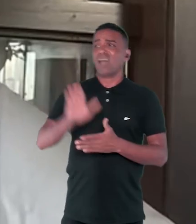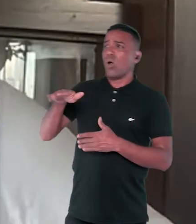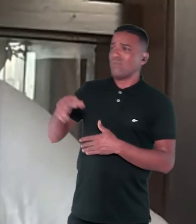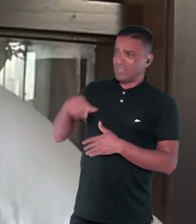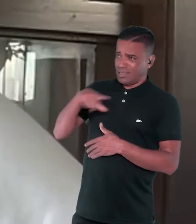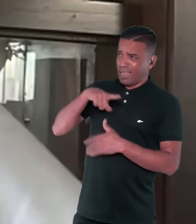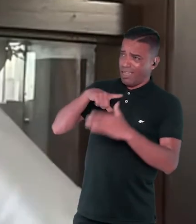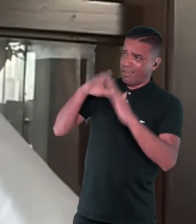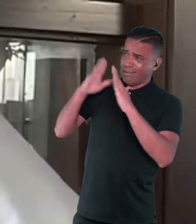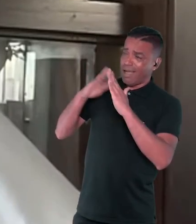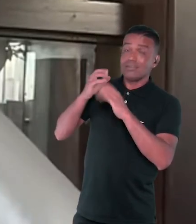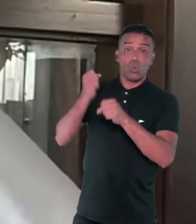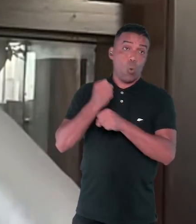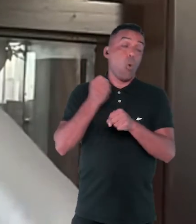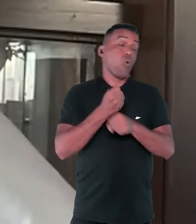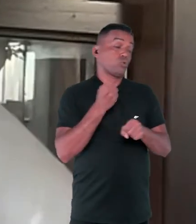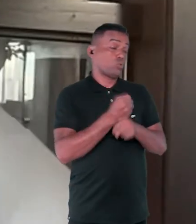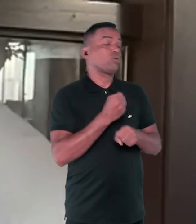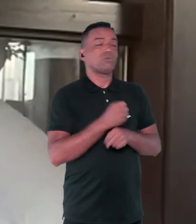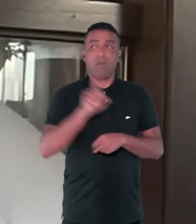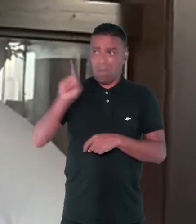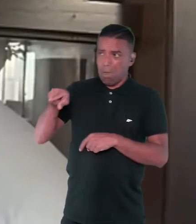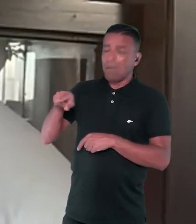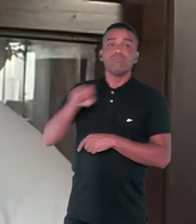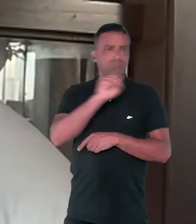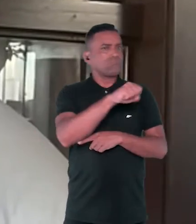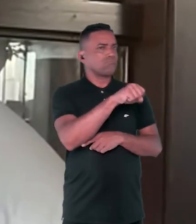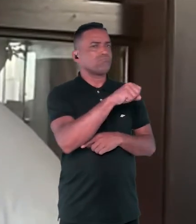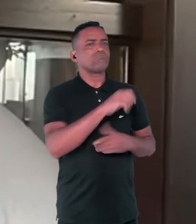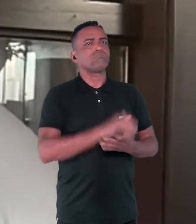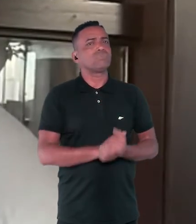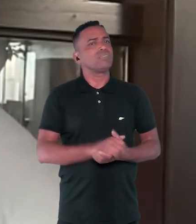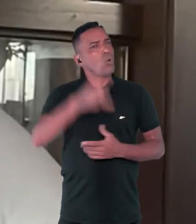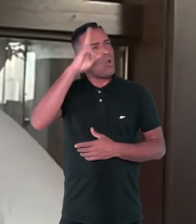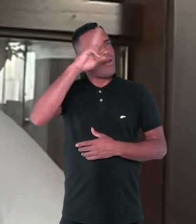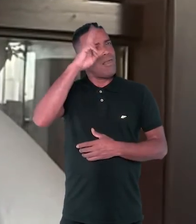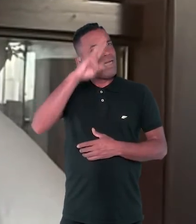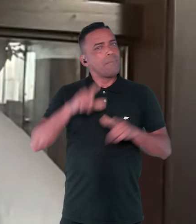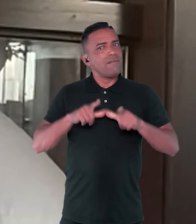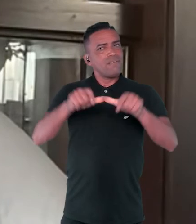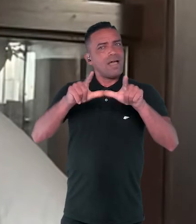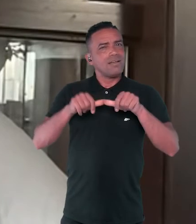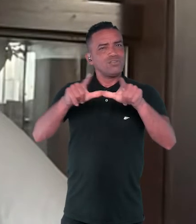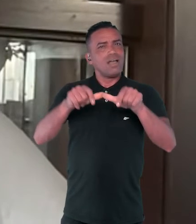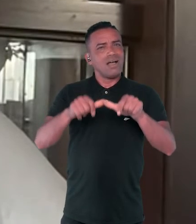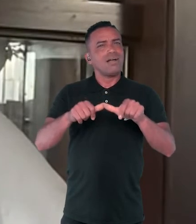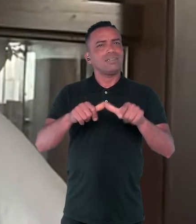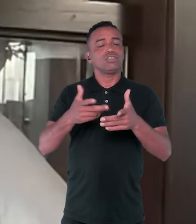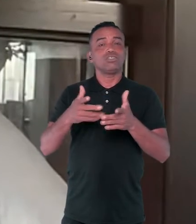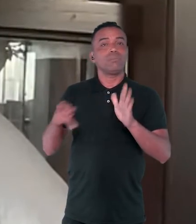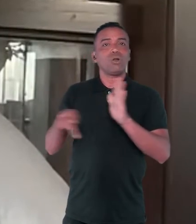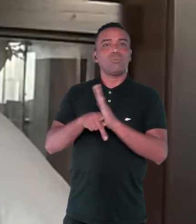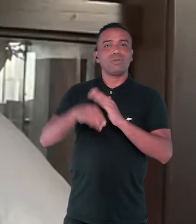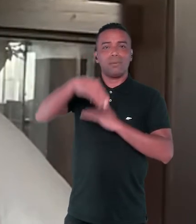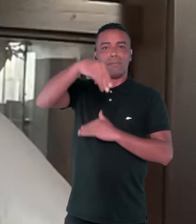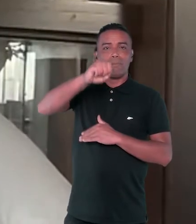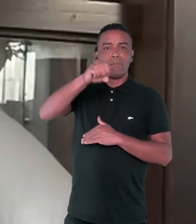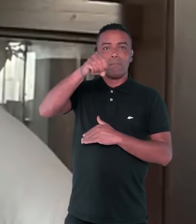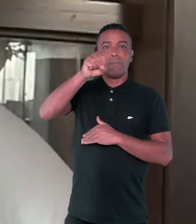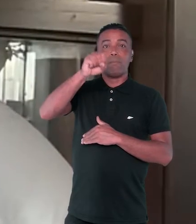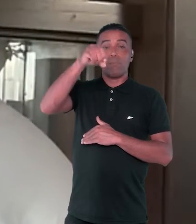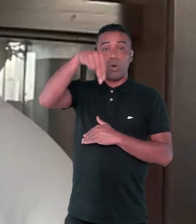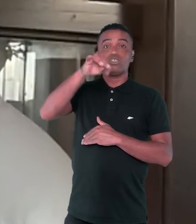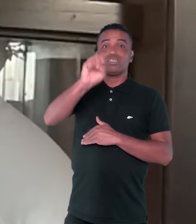você tem casa? Que eu estou construindo. É mesmo? Falei, sim, senhor. O senhor lembra daquelas viagens nossas, que ele ia muito para Montes Claros, né? Gostava muito de